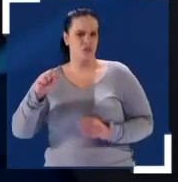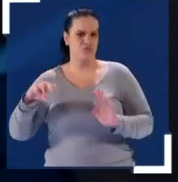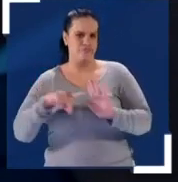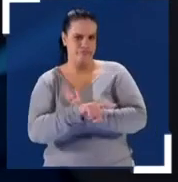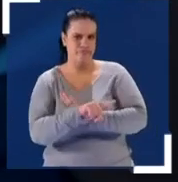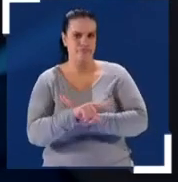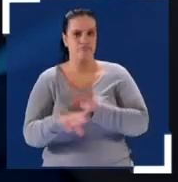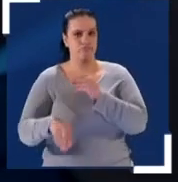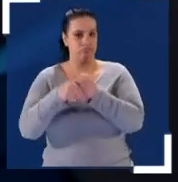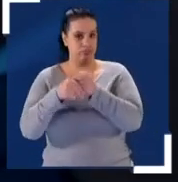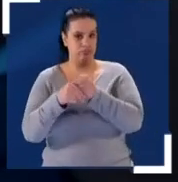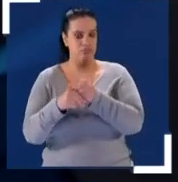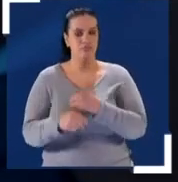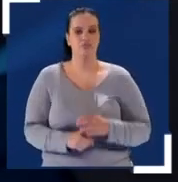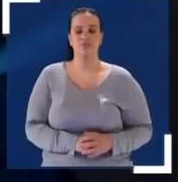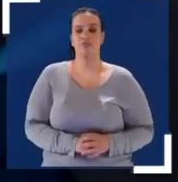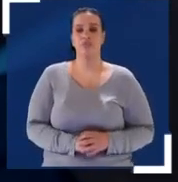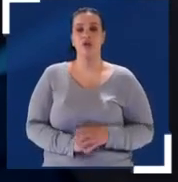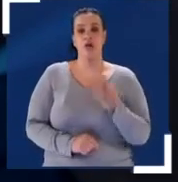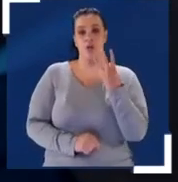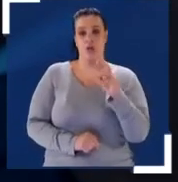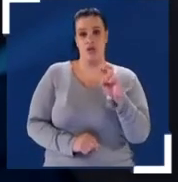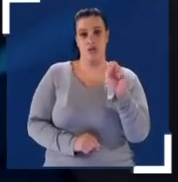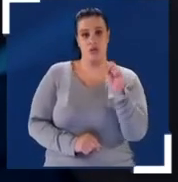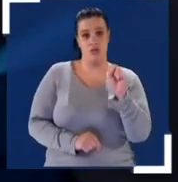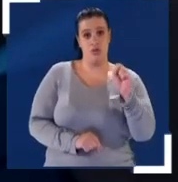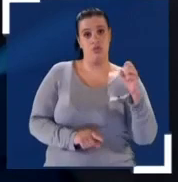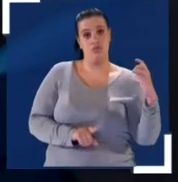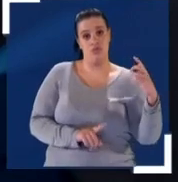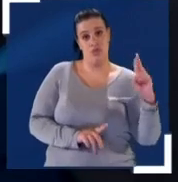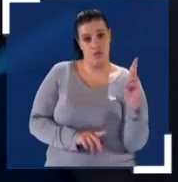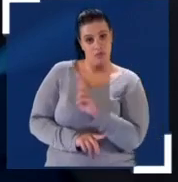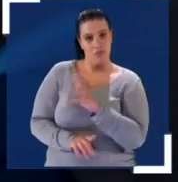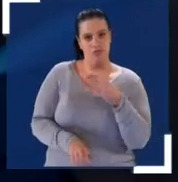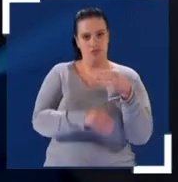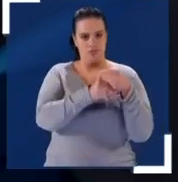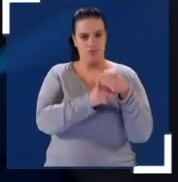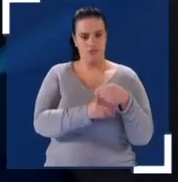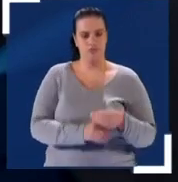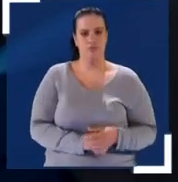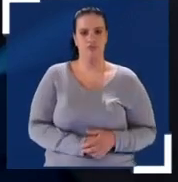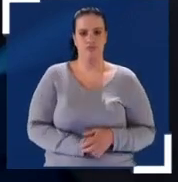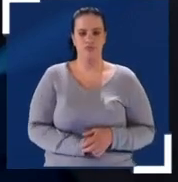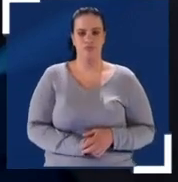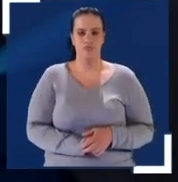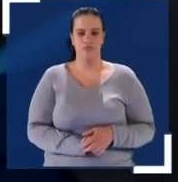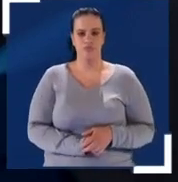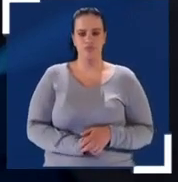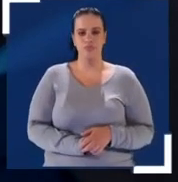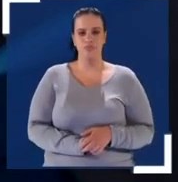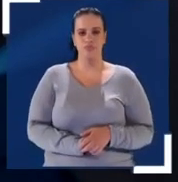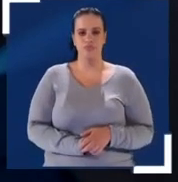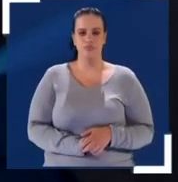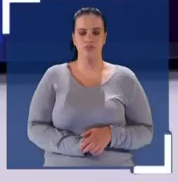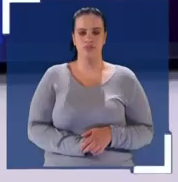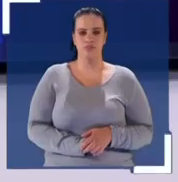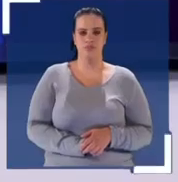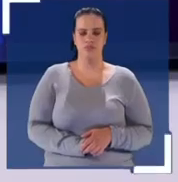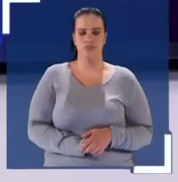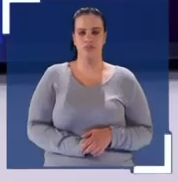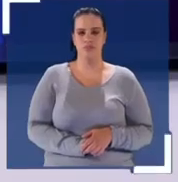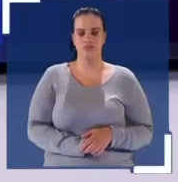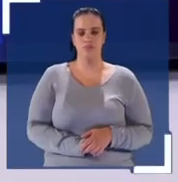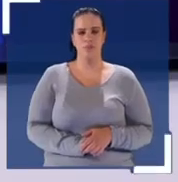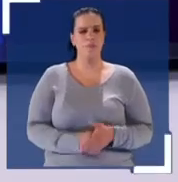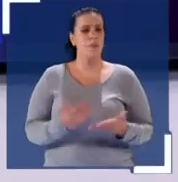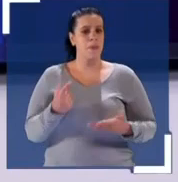o complemento do jornalista e 45 segundos para a resposta complementar do candidato.